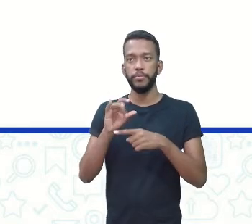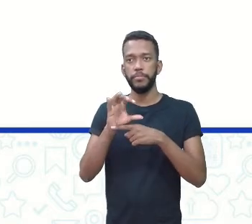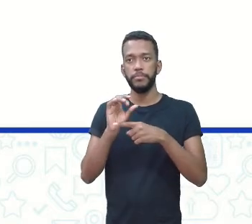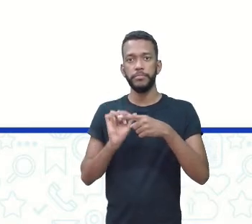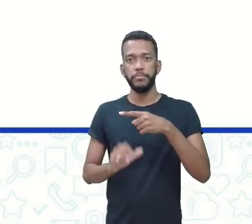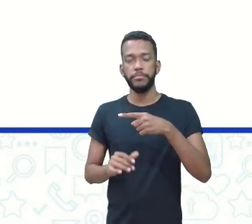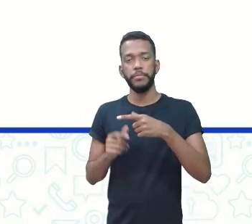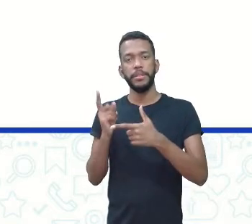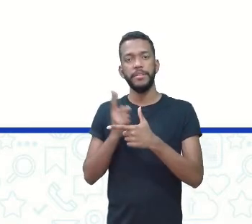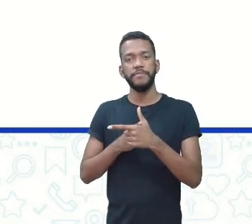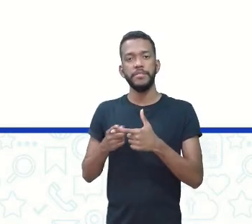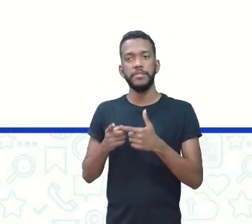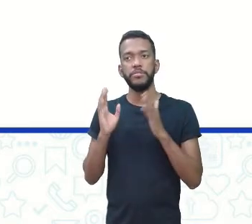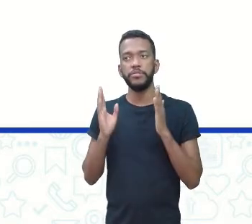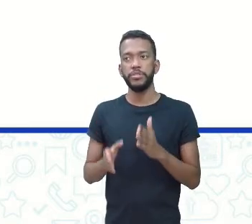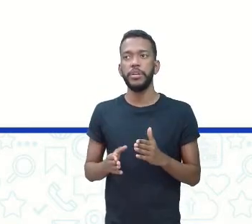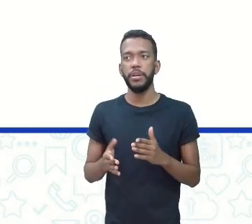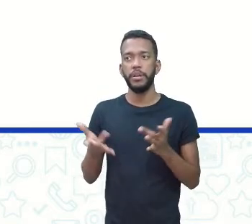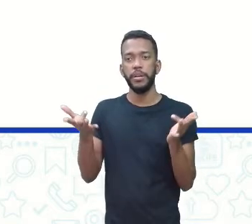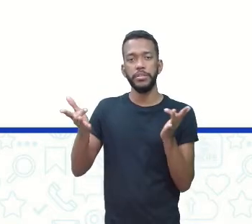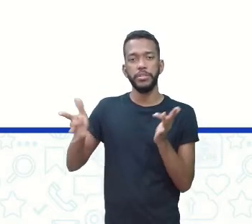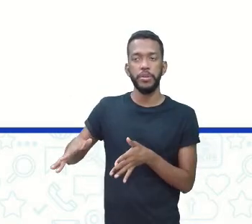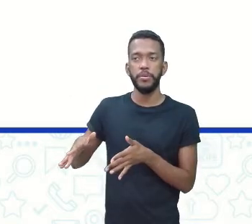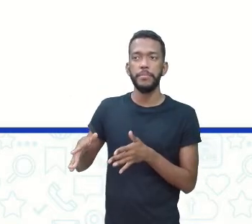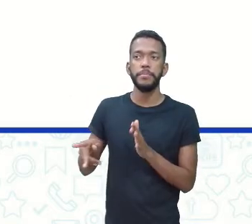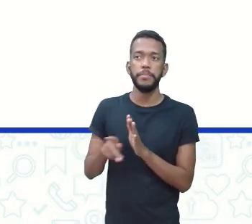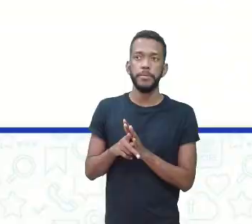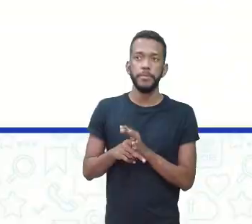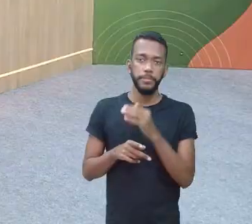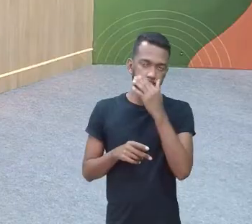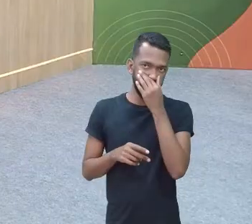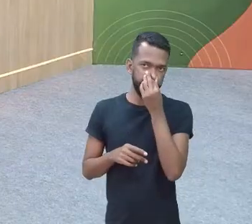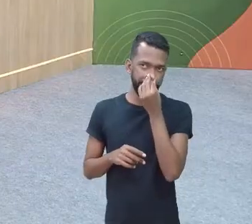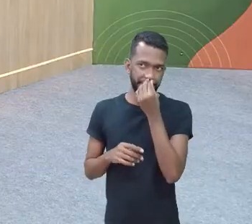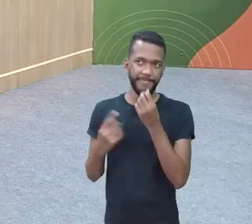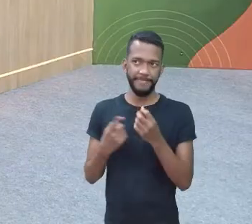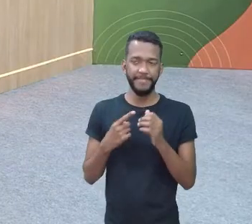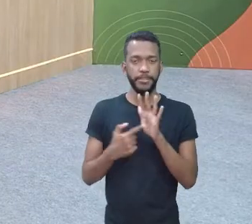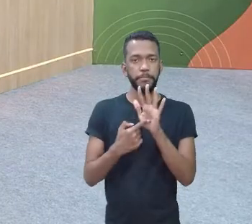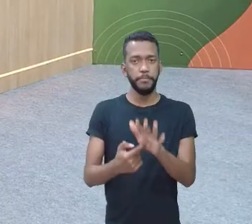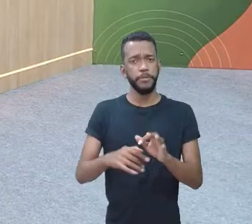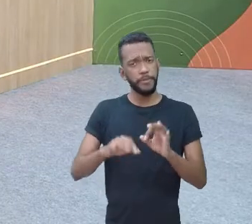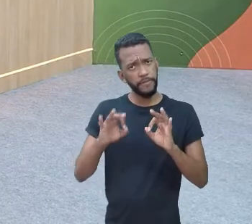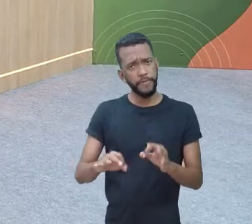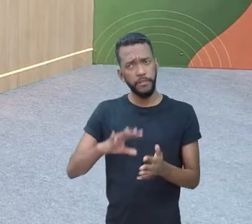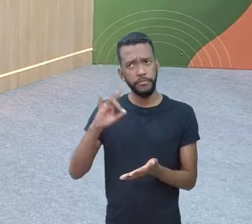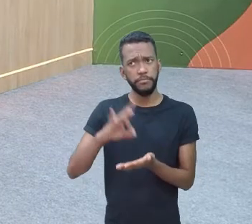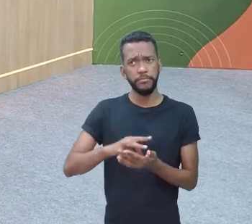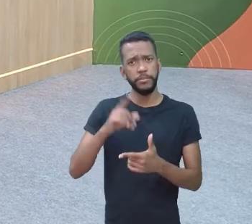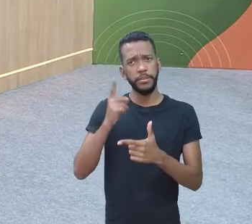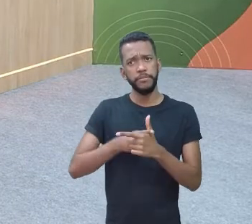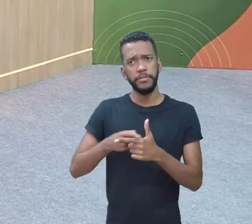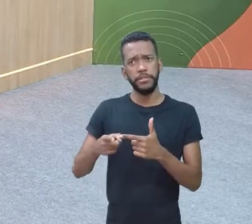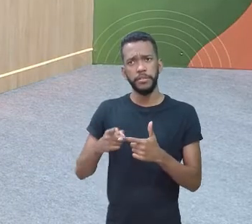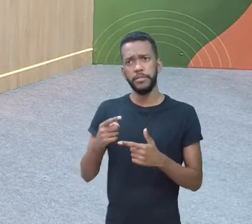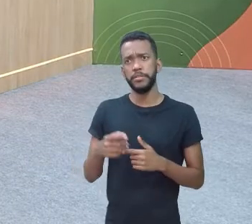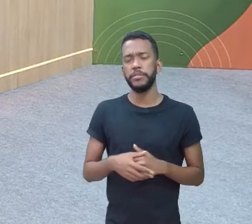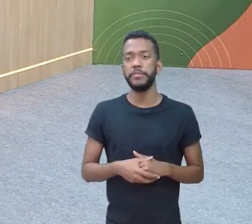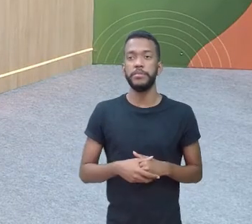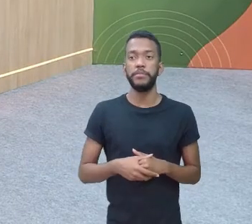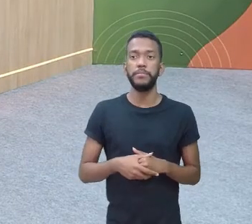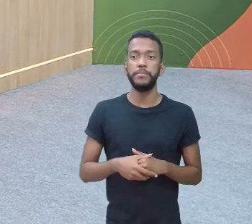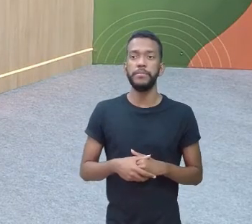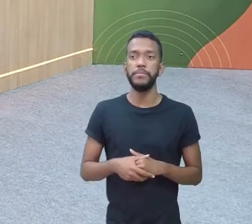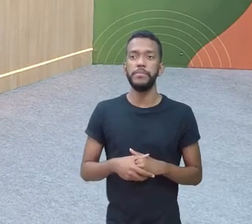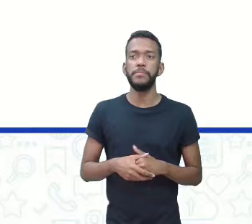pelo denominador e o resultado dessa operação, tá? Então, a gente está fazendo, de fato, a continha de dividir. Então, aqui,